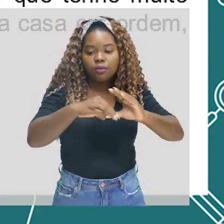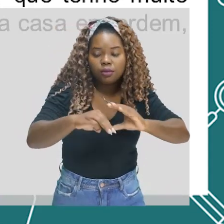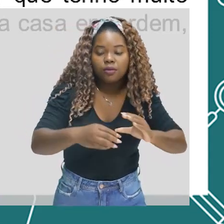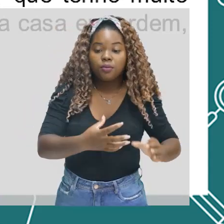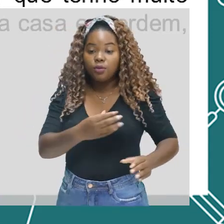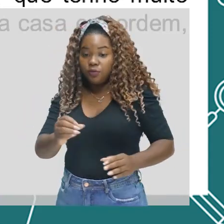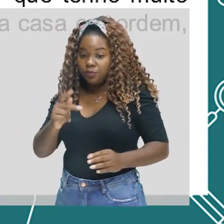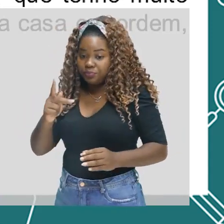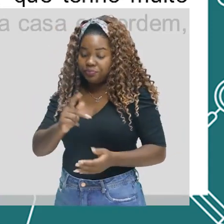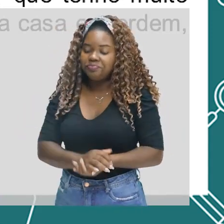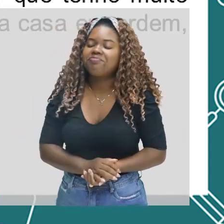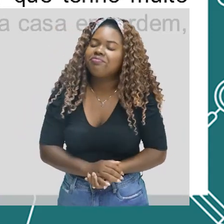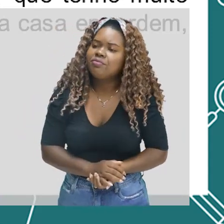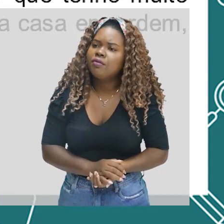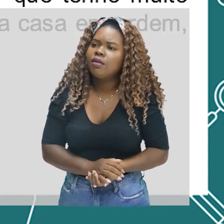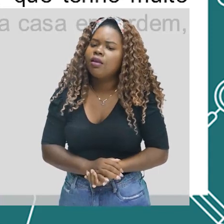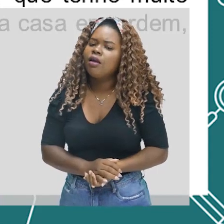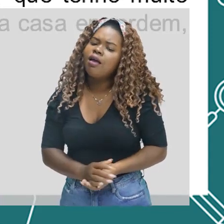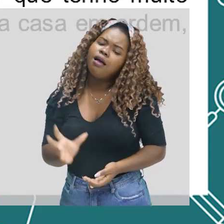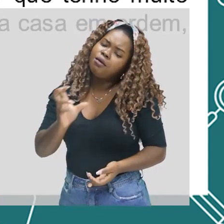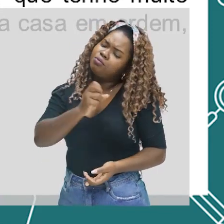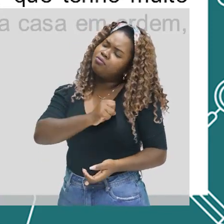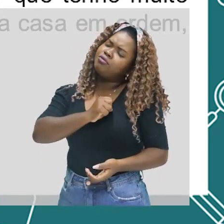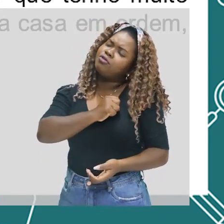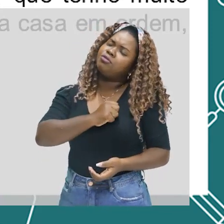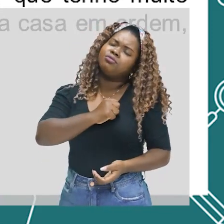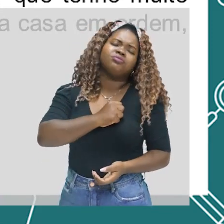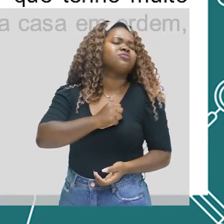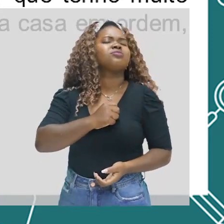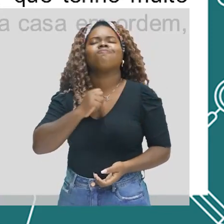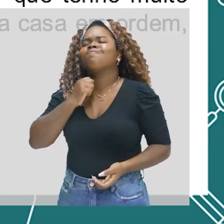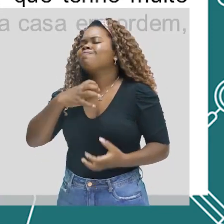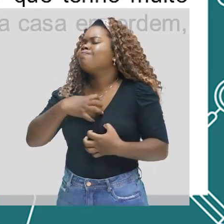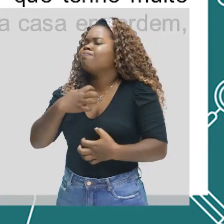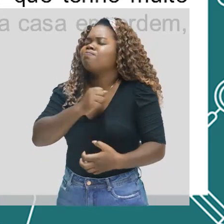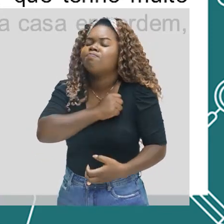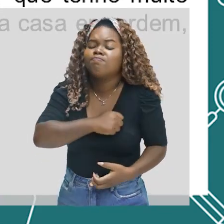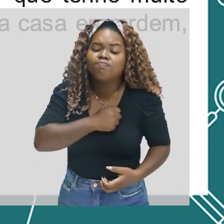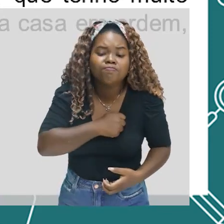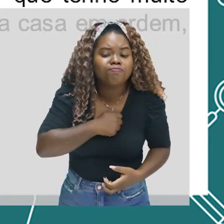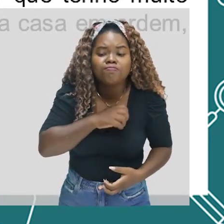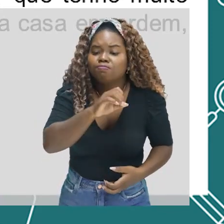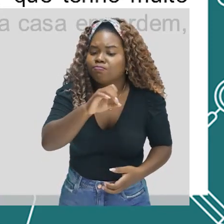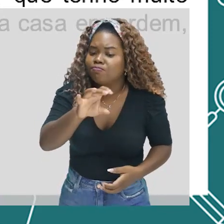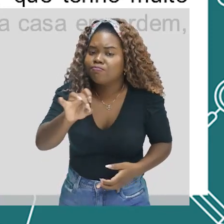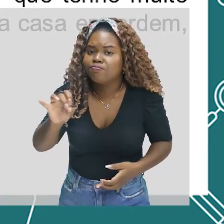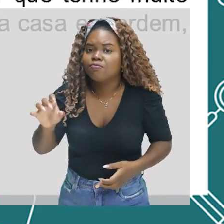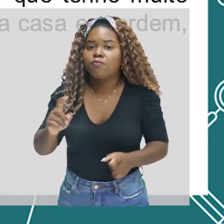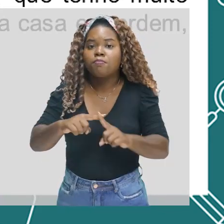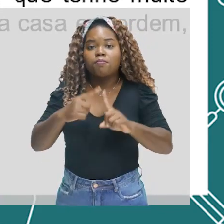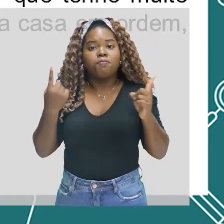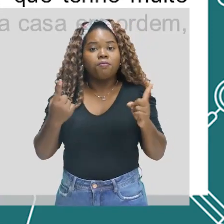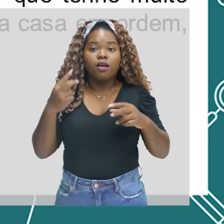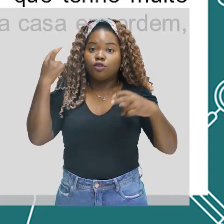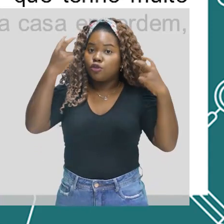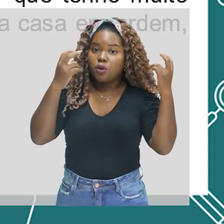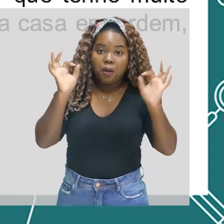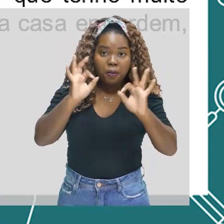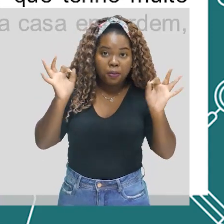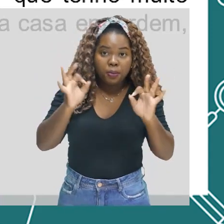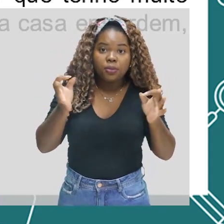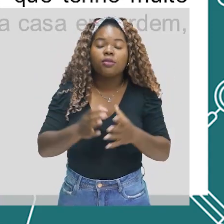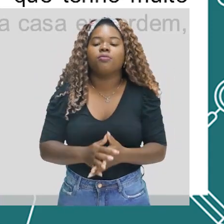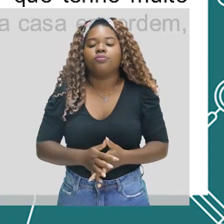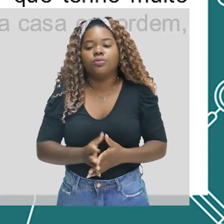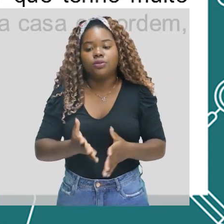né? Meus amores, tenho tantas saudades de vocês, mas não se preocupe, em breve a mamãe